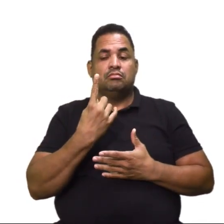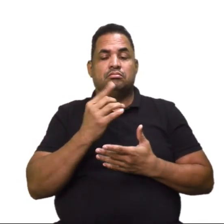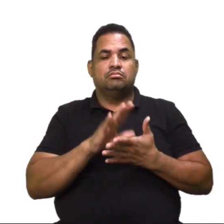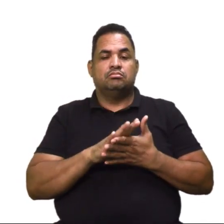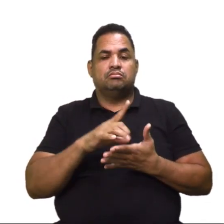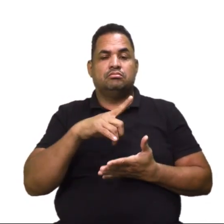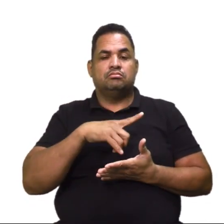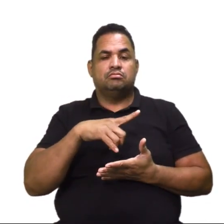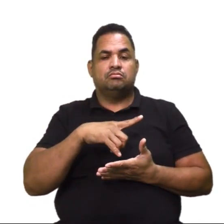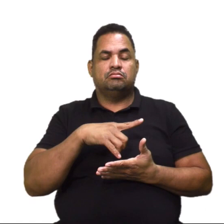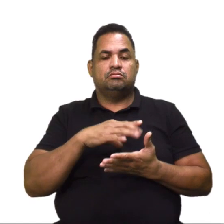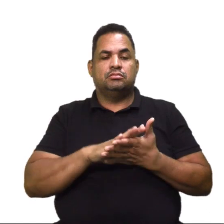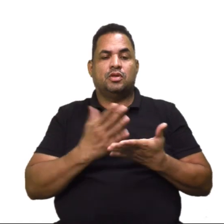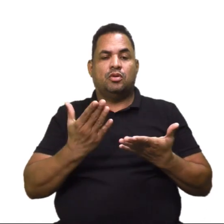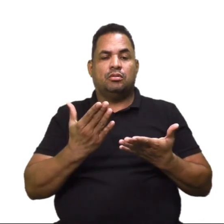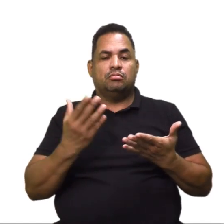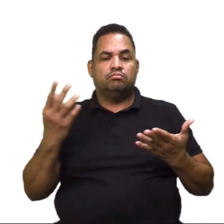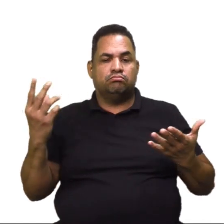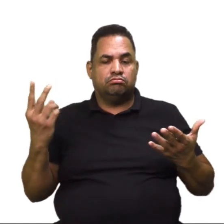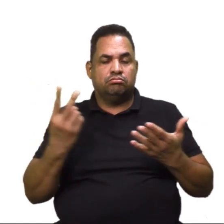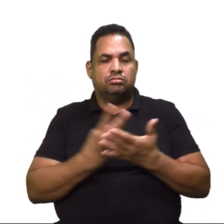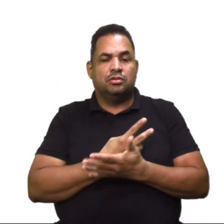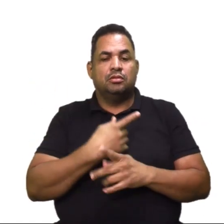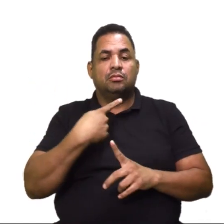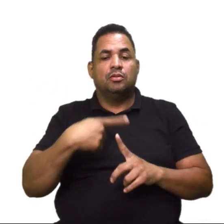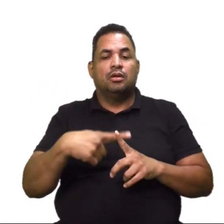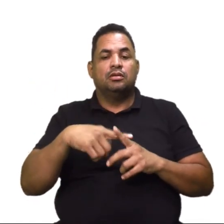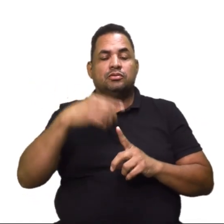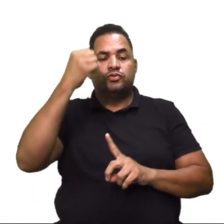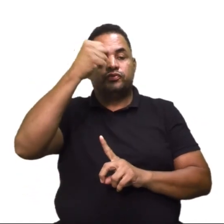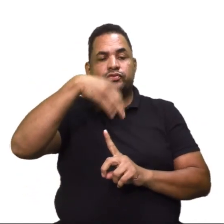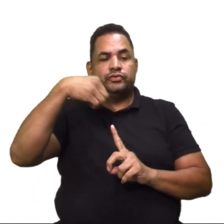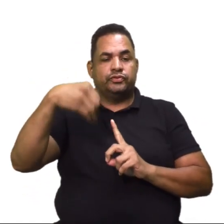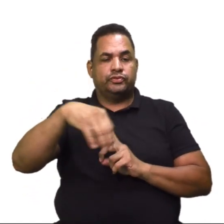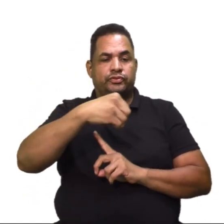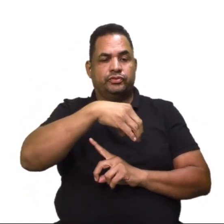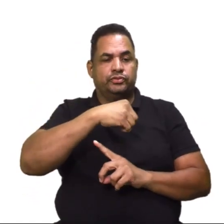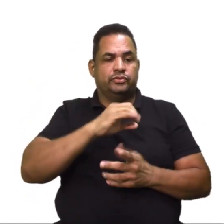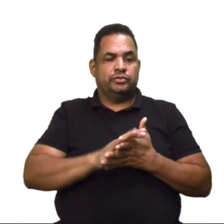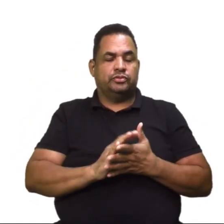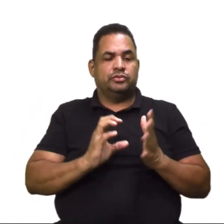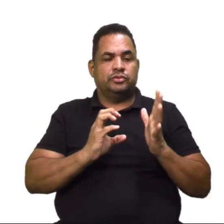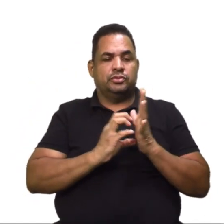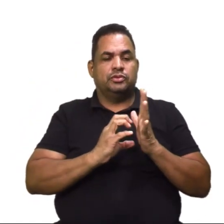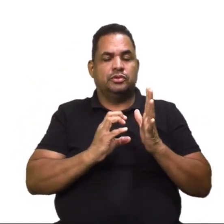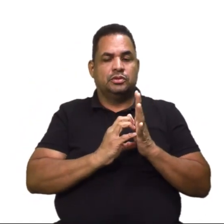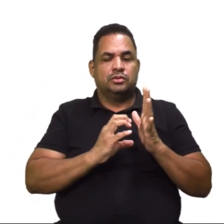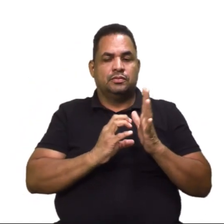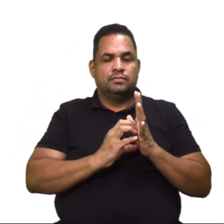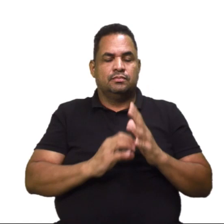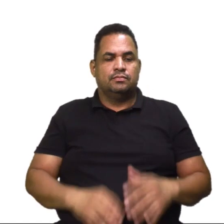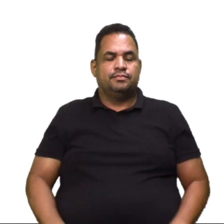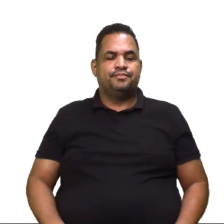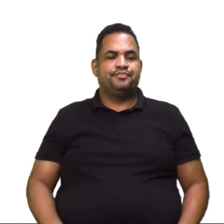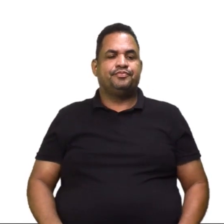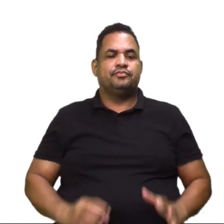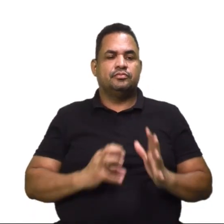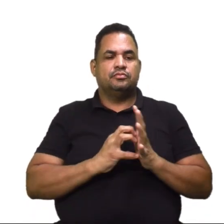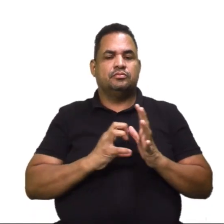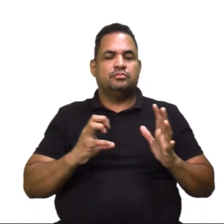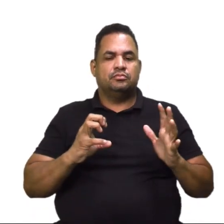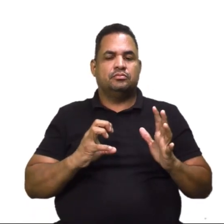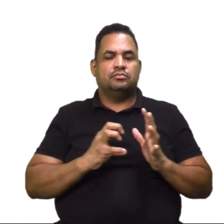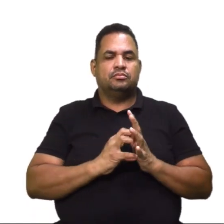por fungo, tá? Então você tem aí a AIDS, a síndrome da imunodeficiência adquirida, que é provocado